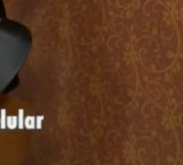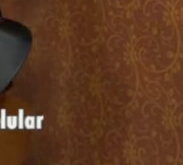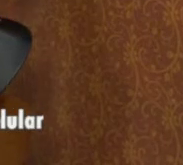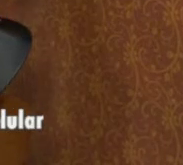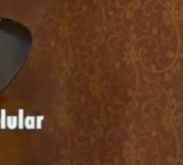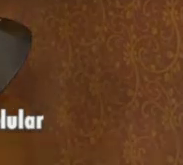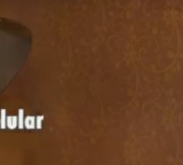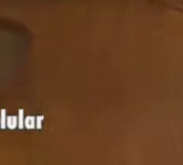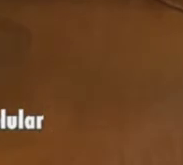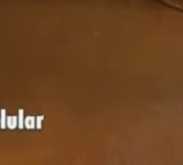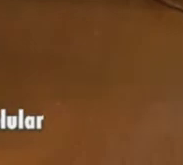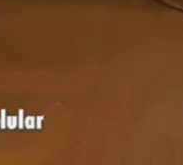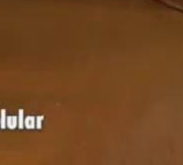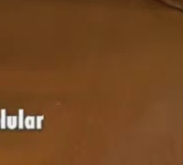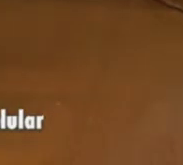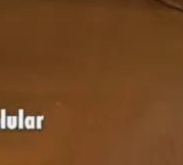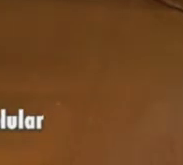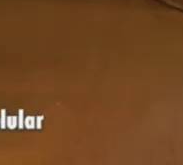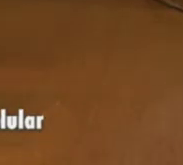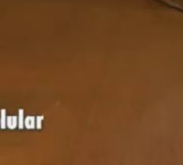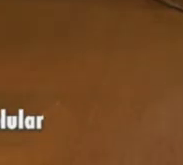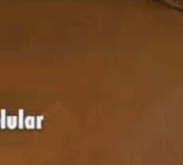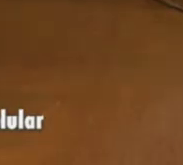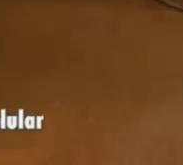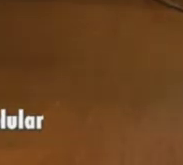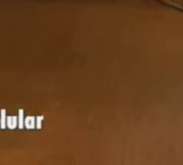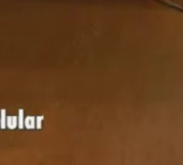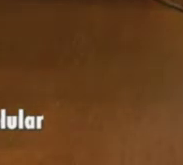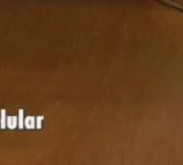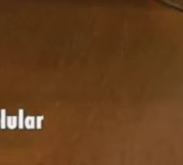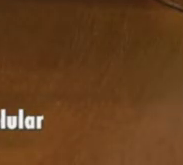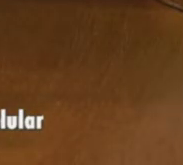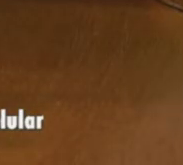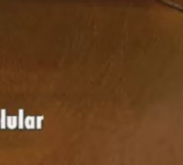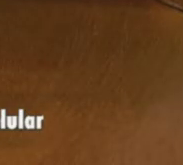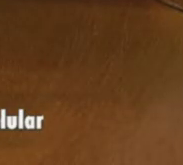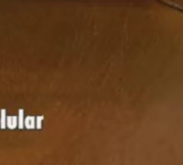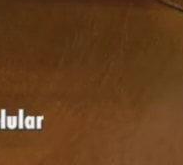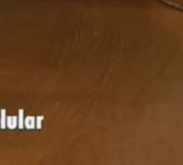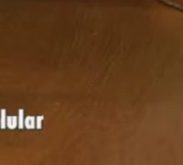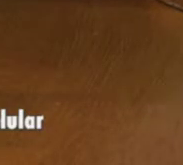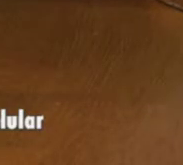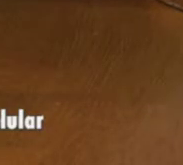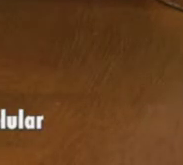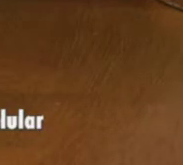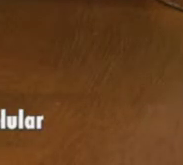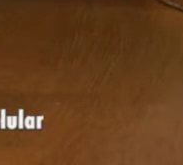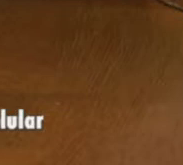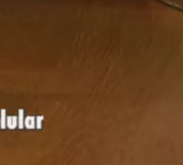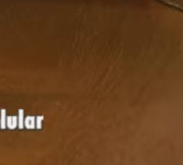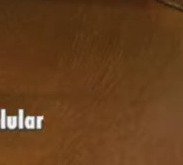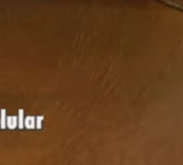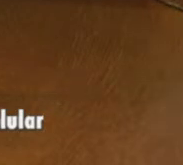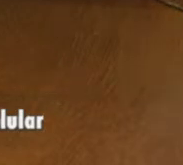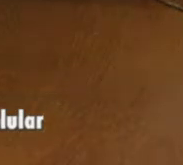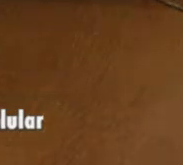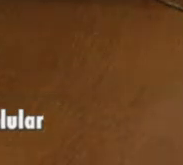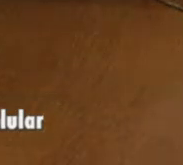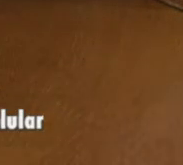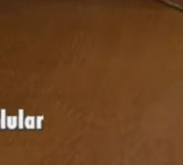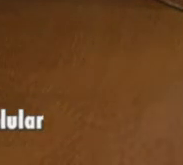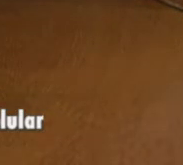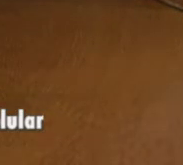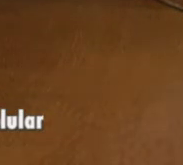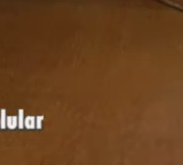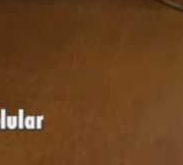na Arca da Fé as medalhas, pode ser medalhinha de São Bento, os escapulários, os anéis, enfim, tudo aquilo que é sagrado,